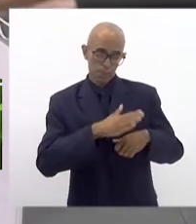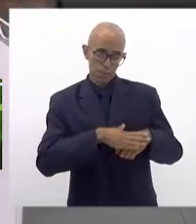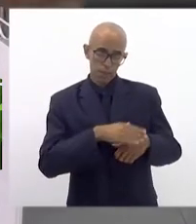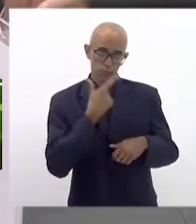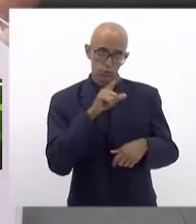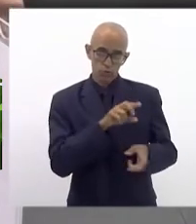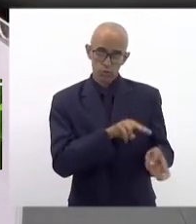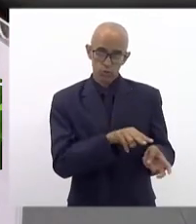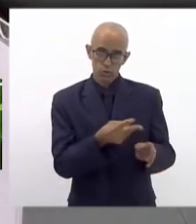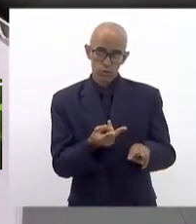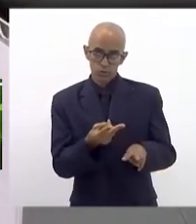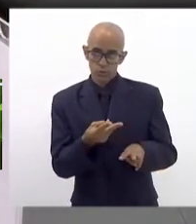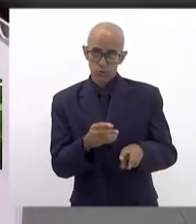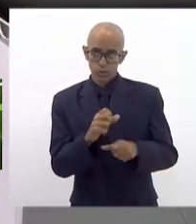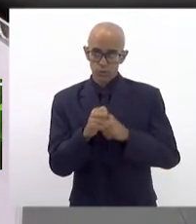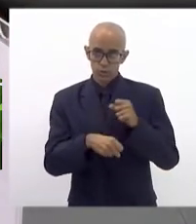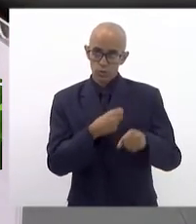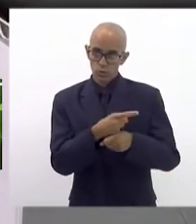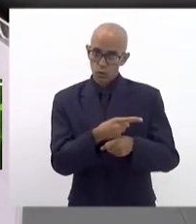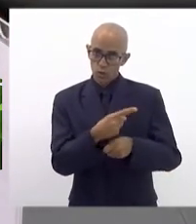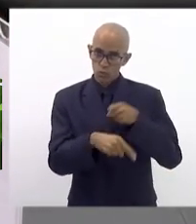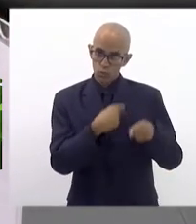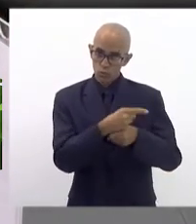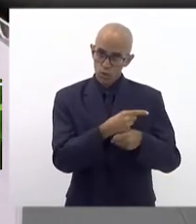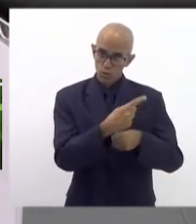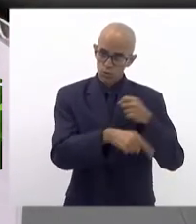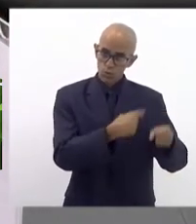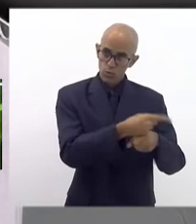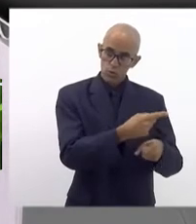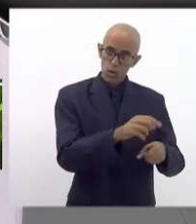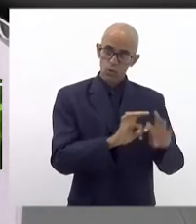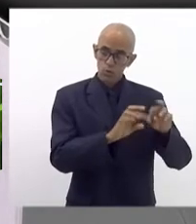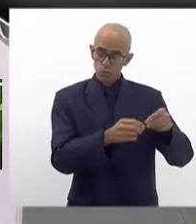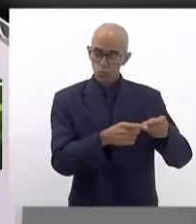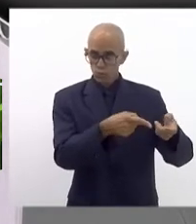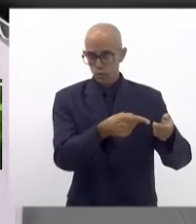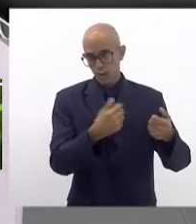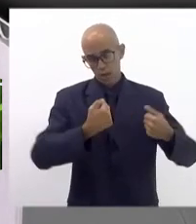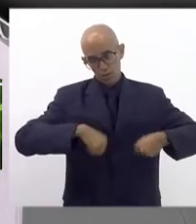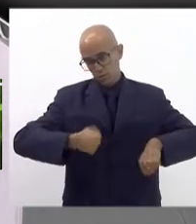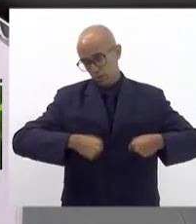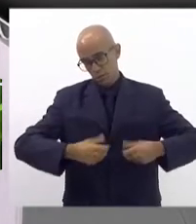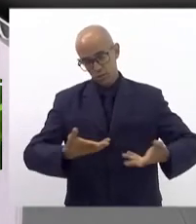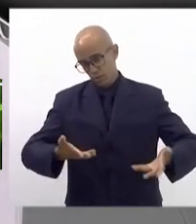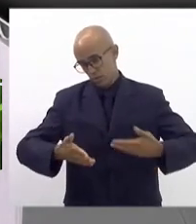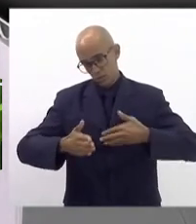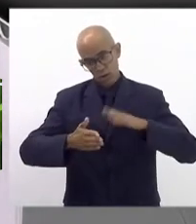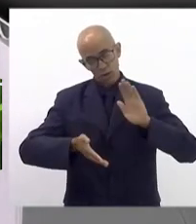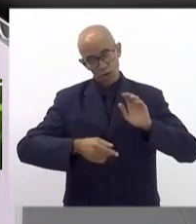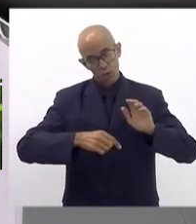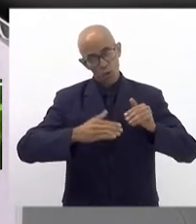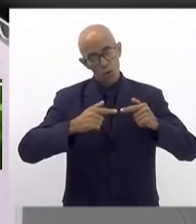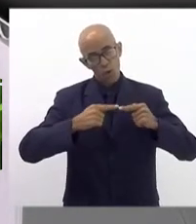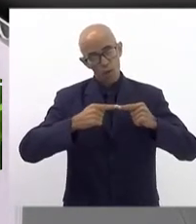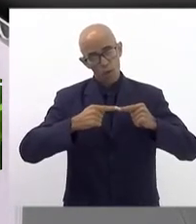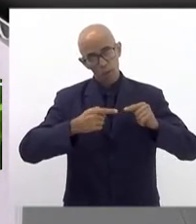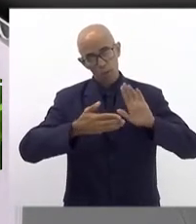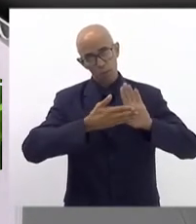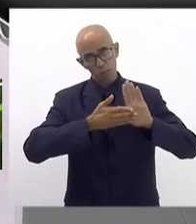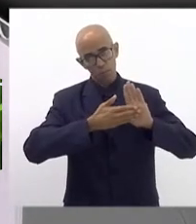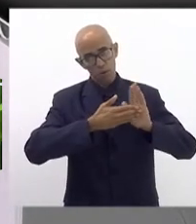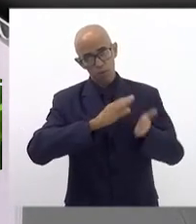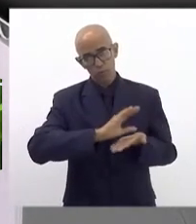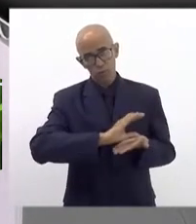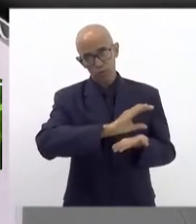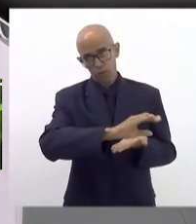nos exercícios seguintes, aquilo que lhe, digamos, lhe é conferido pela proposta orçamentária.